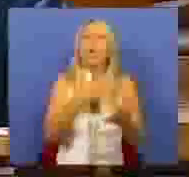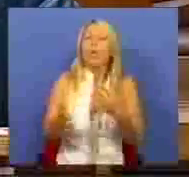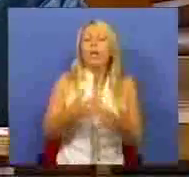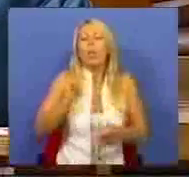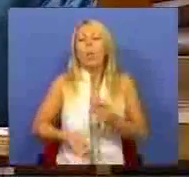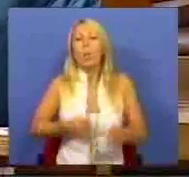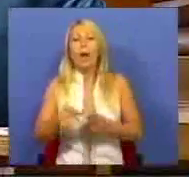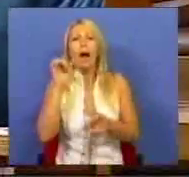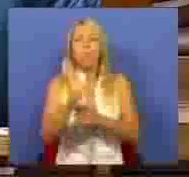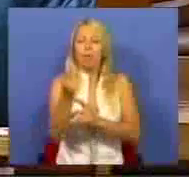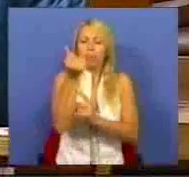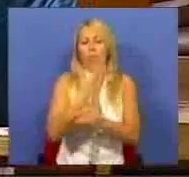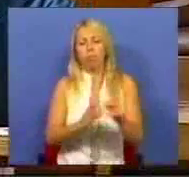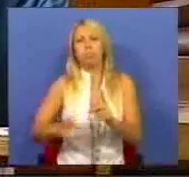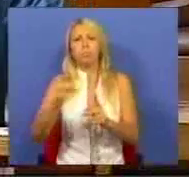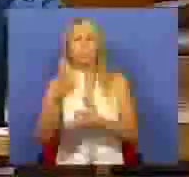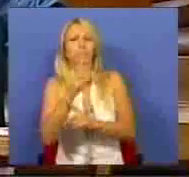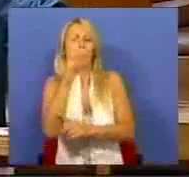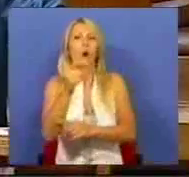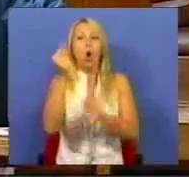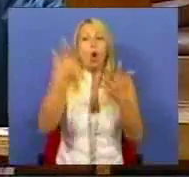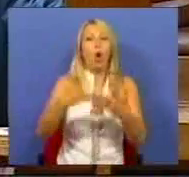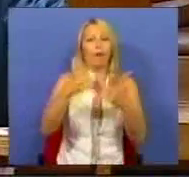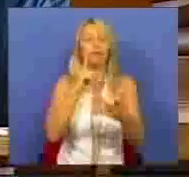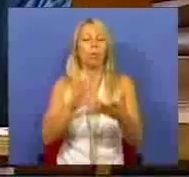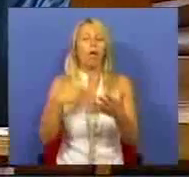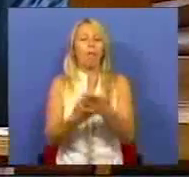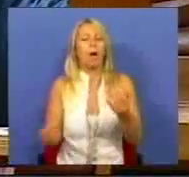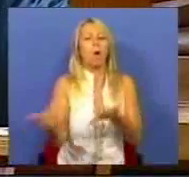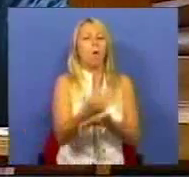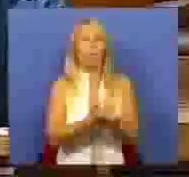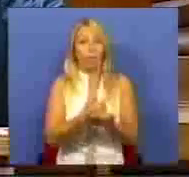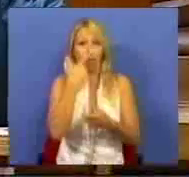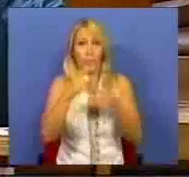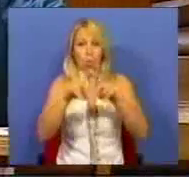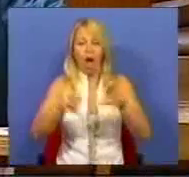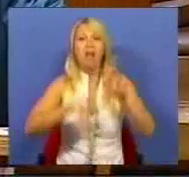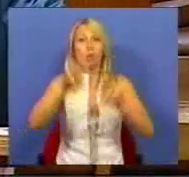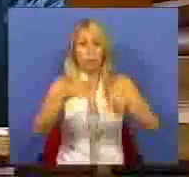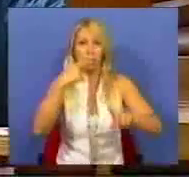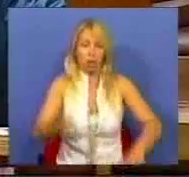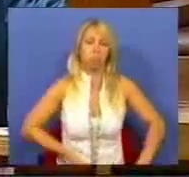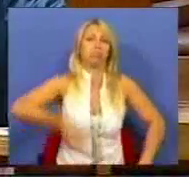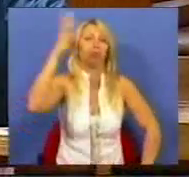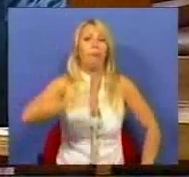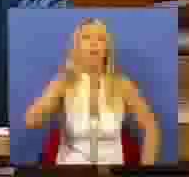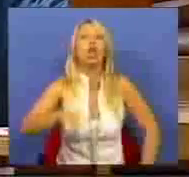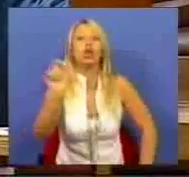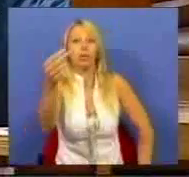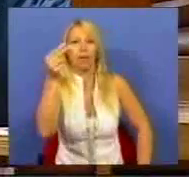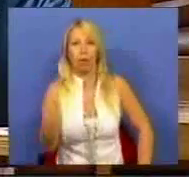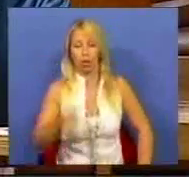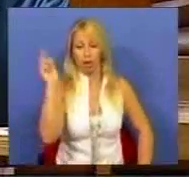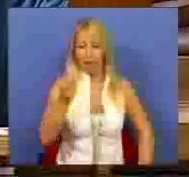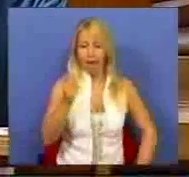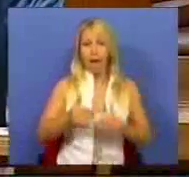contas para inflacionar os seus próprios prémios, que um acionista afirma terem chegado a centenas de milhões de euros. Dentro de alguns